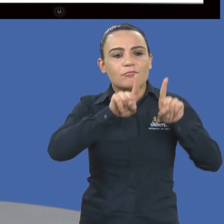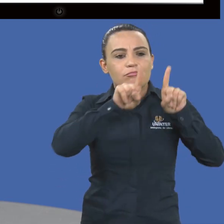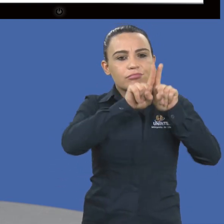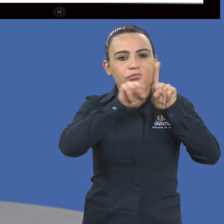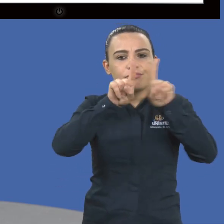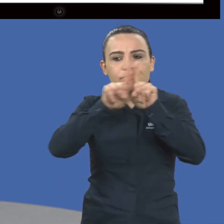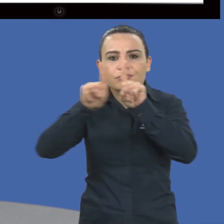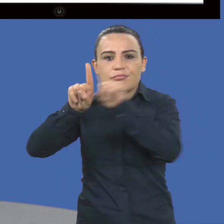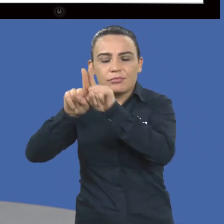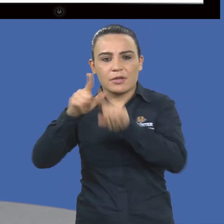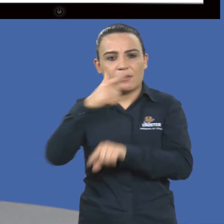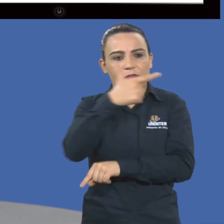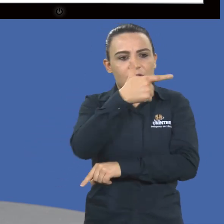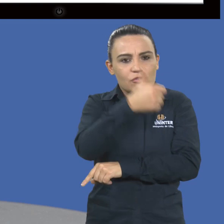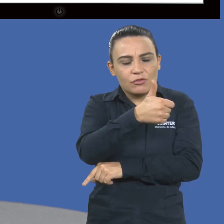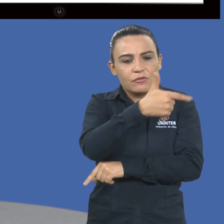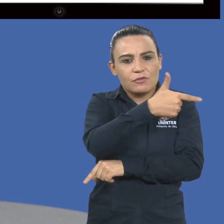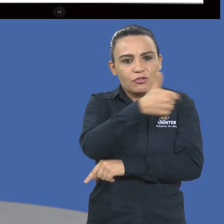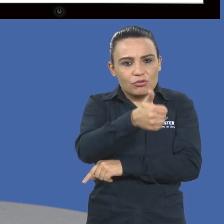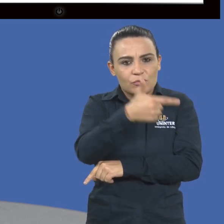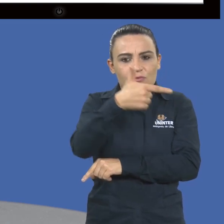3 cromossomos 21,